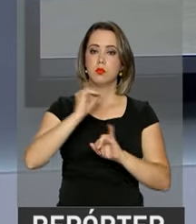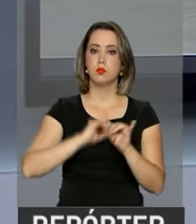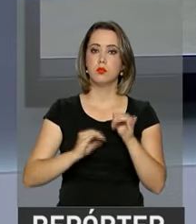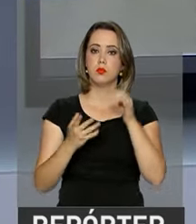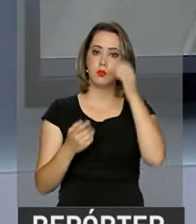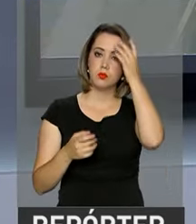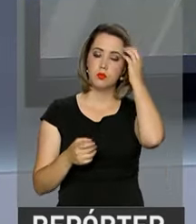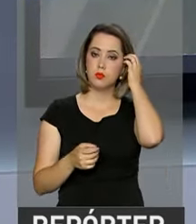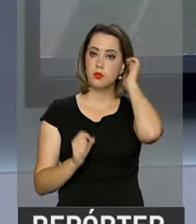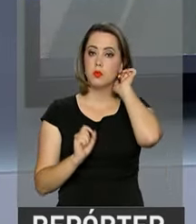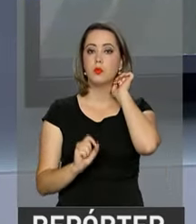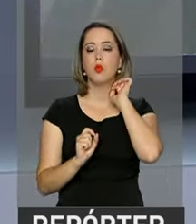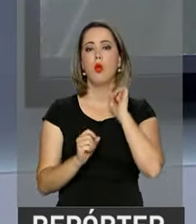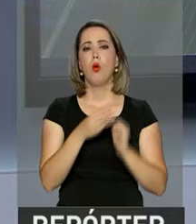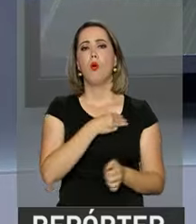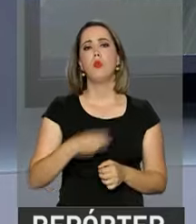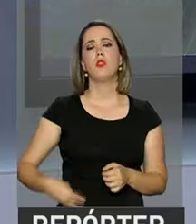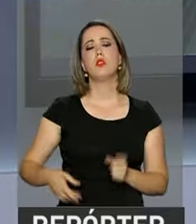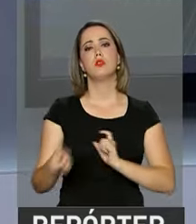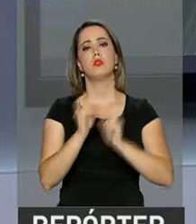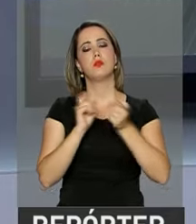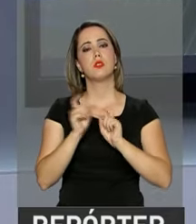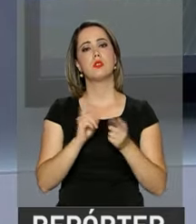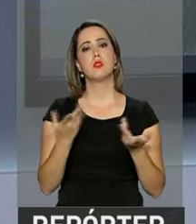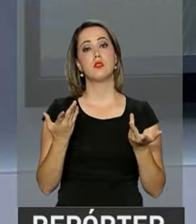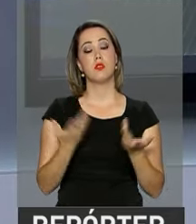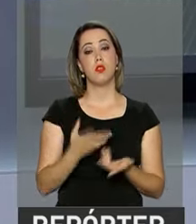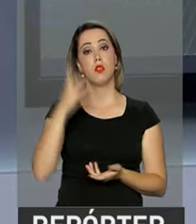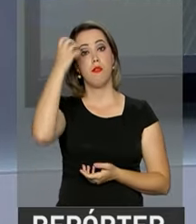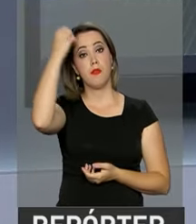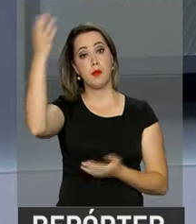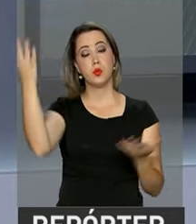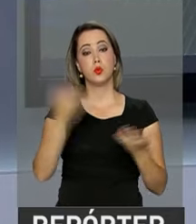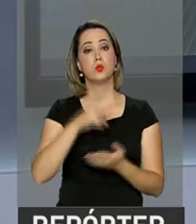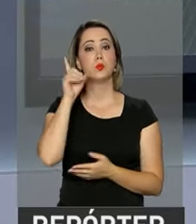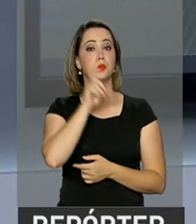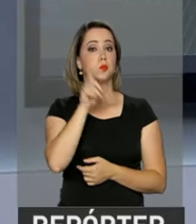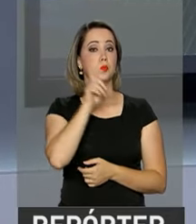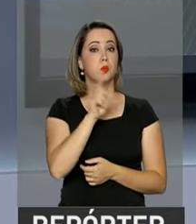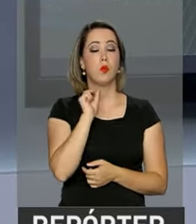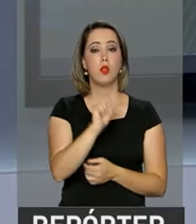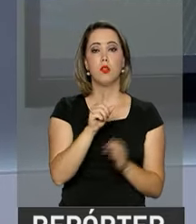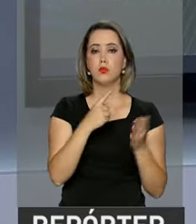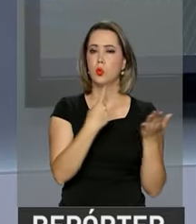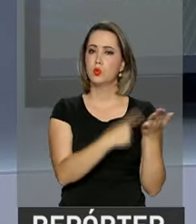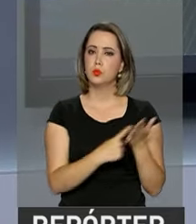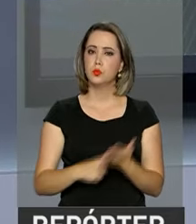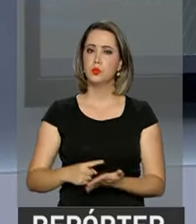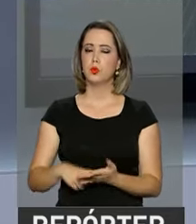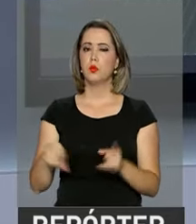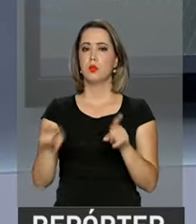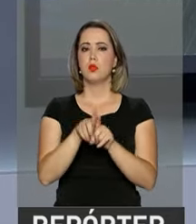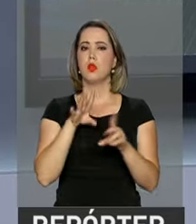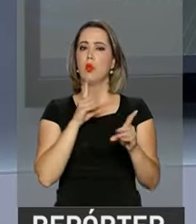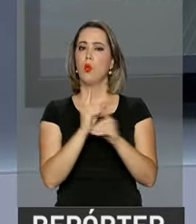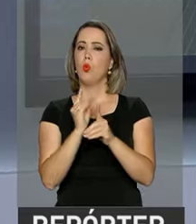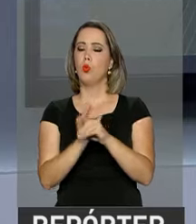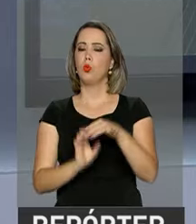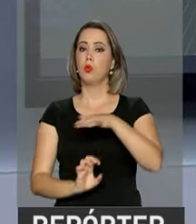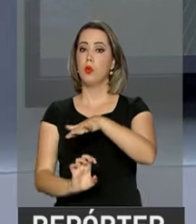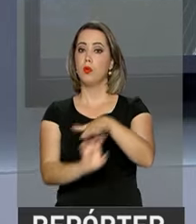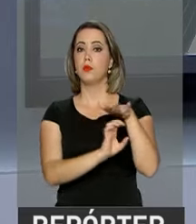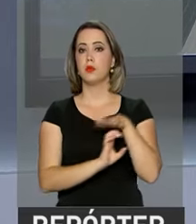informações e o ministro da Fazenda Henrique Meirelles Viajou hoje para os Estados Unidos a agenda dele inclui Encontros com